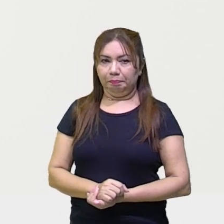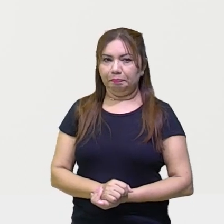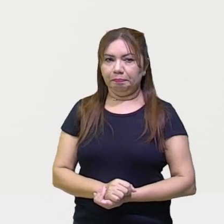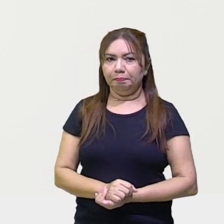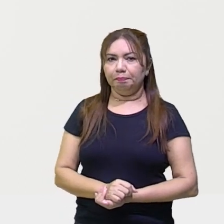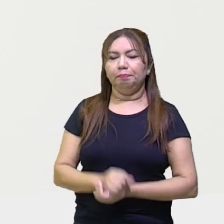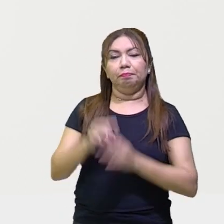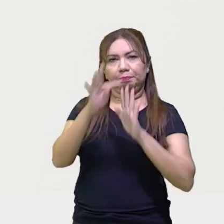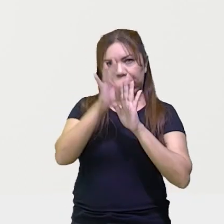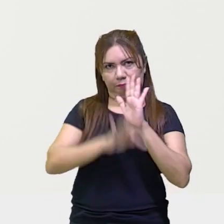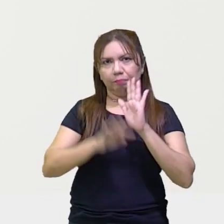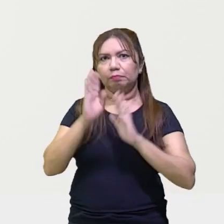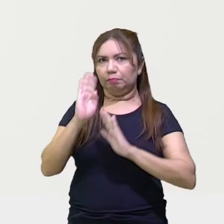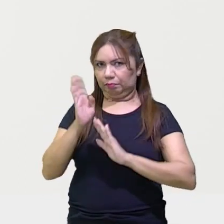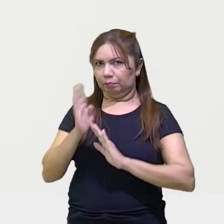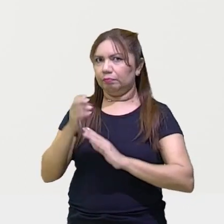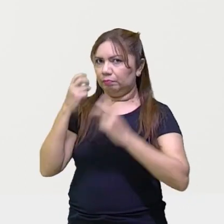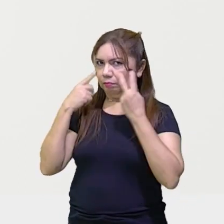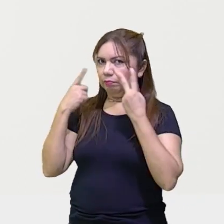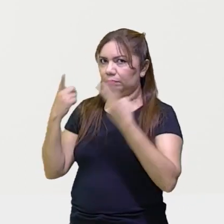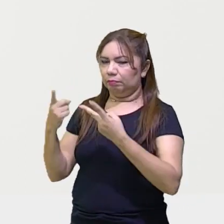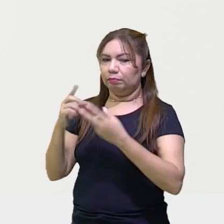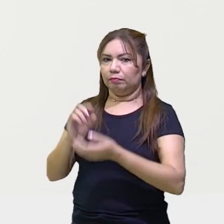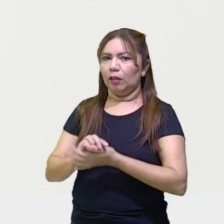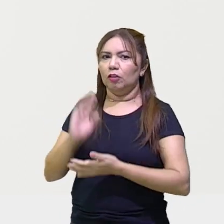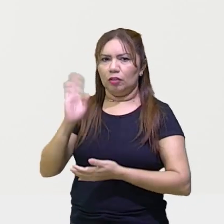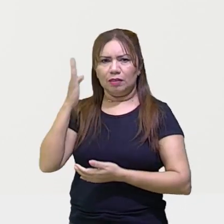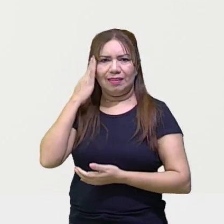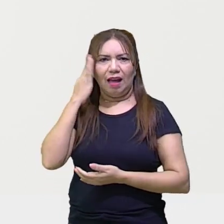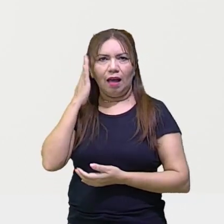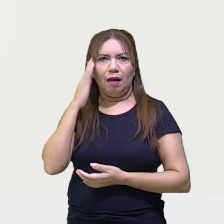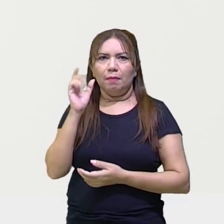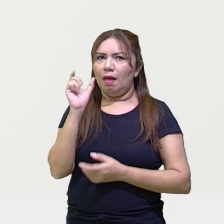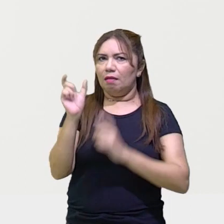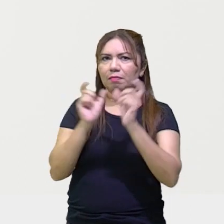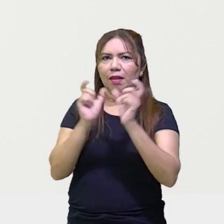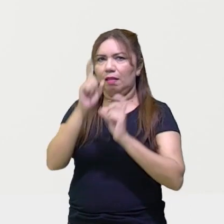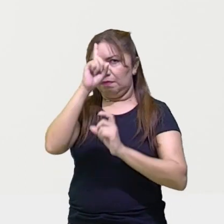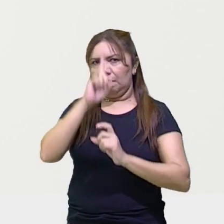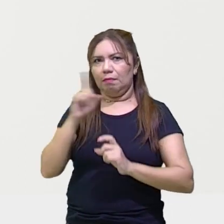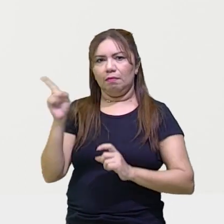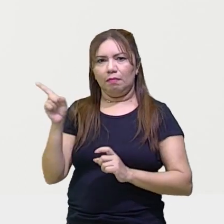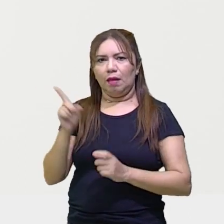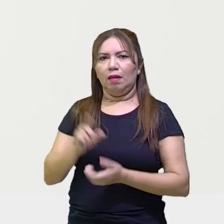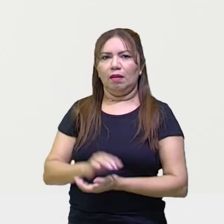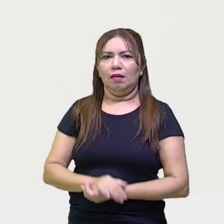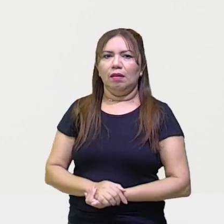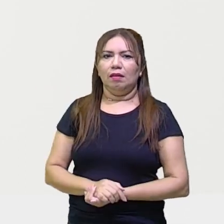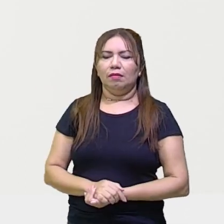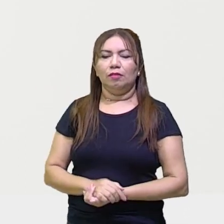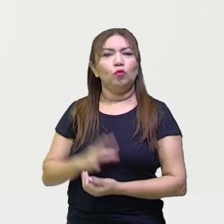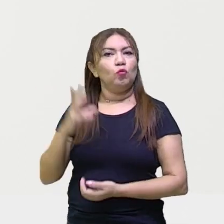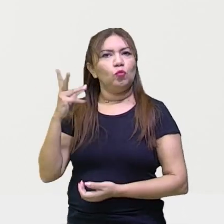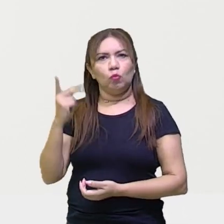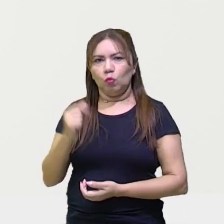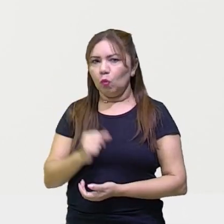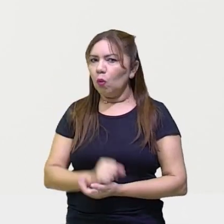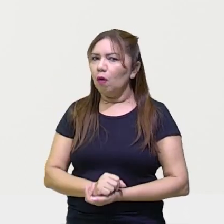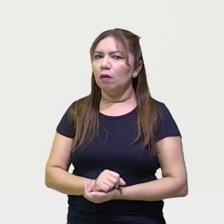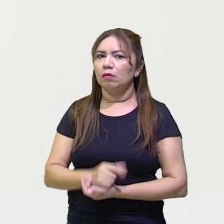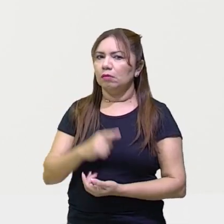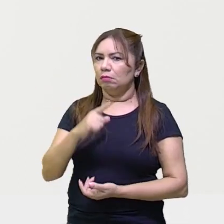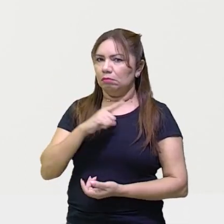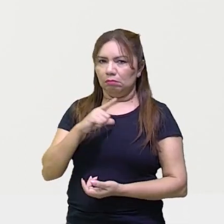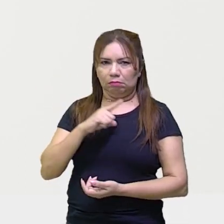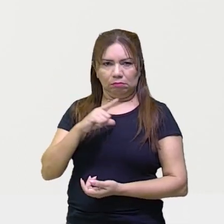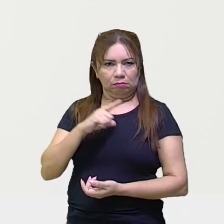Lido o texto, a gente já leu o texto, já viu, verificou quais são as palavras que estão demarcadas aqui, tá bom? Todas as palavrinhas,